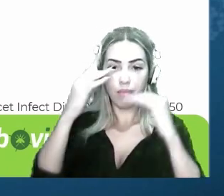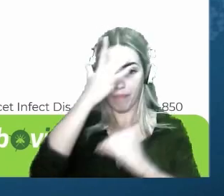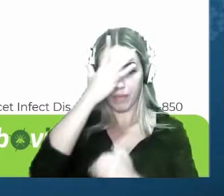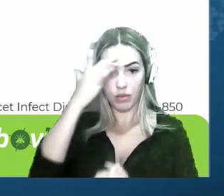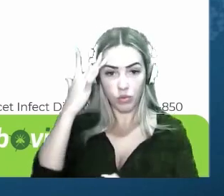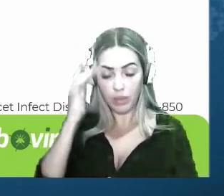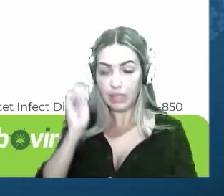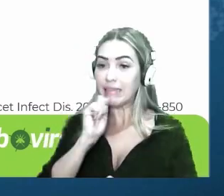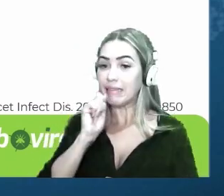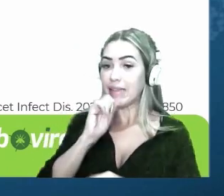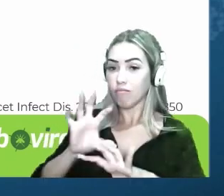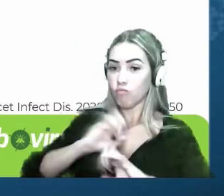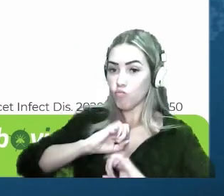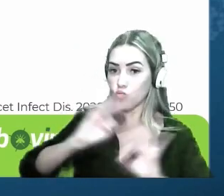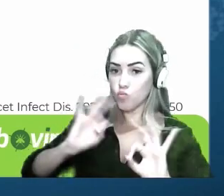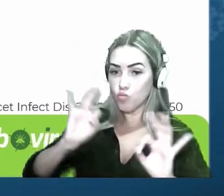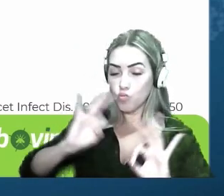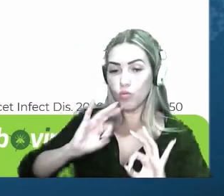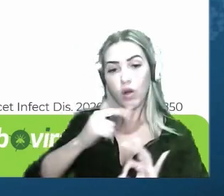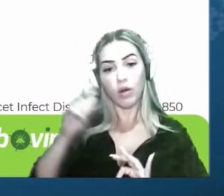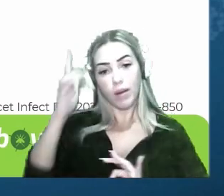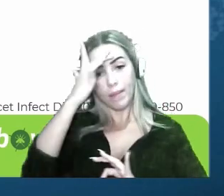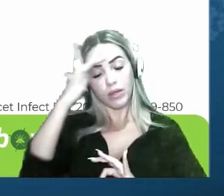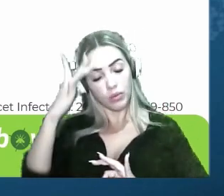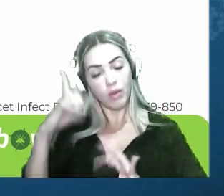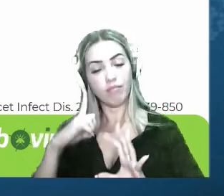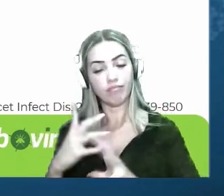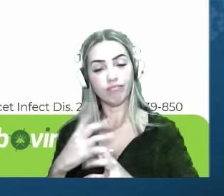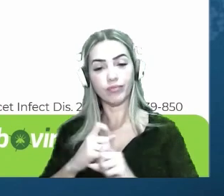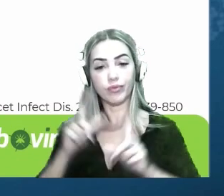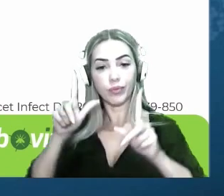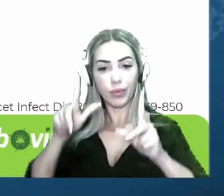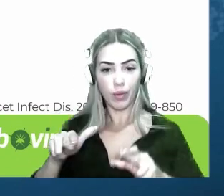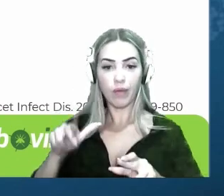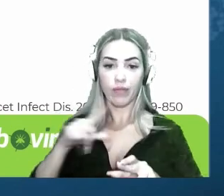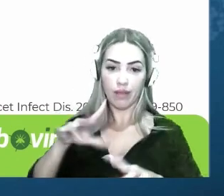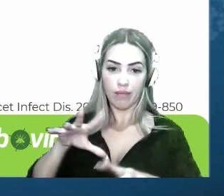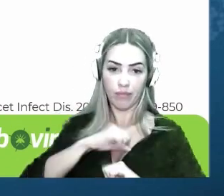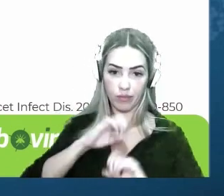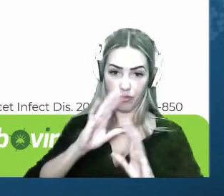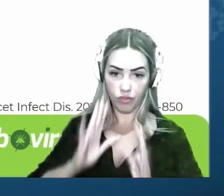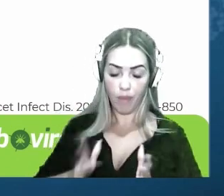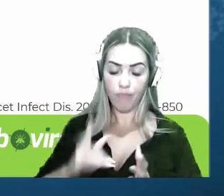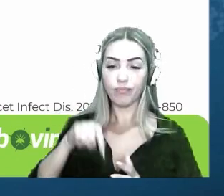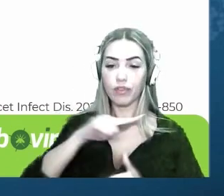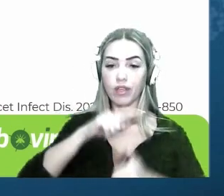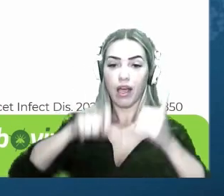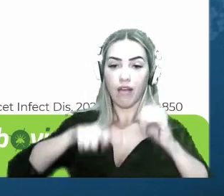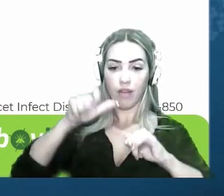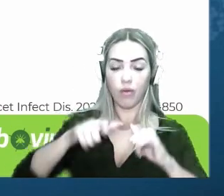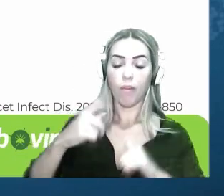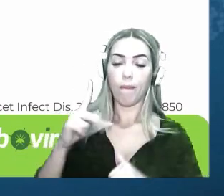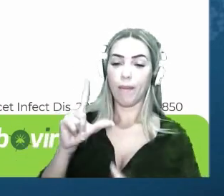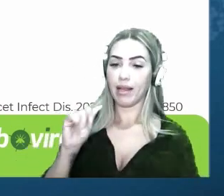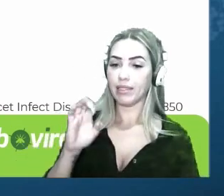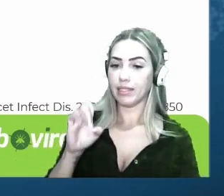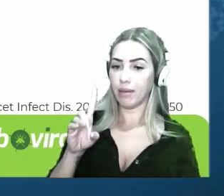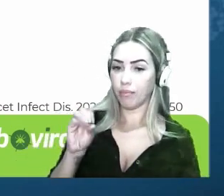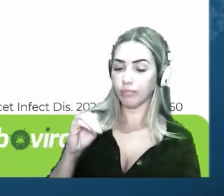com exposição prévia à dengue. E a gente avaliou, naquele momento, com placebo. Foram 300